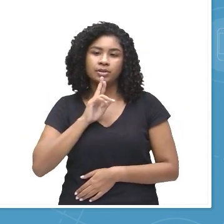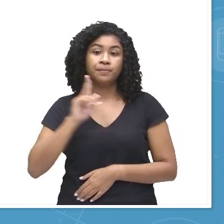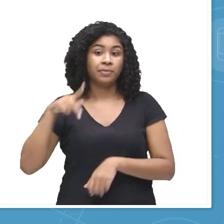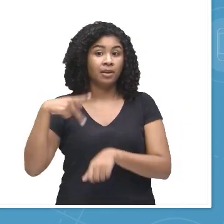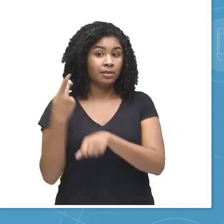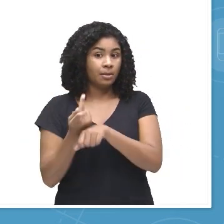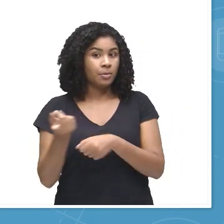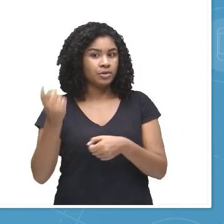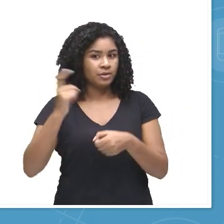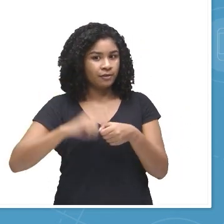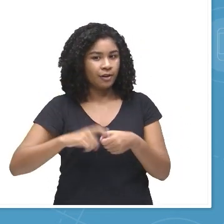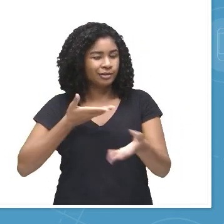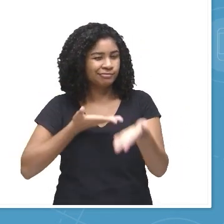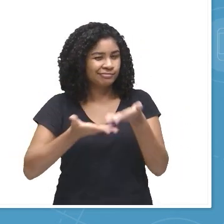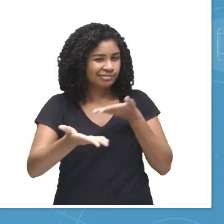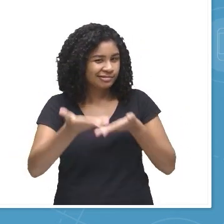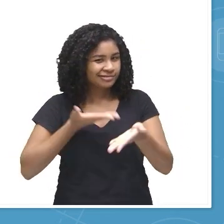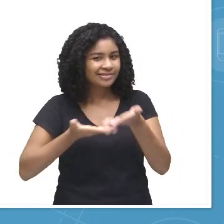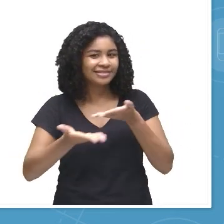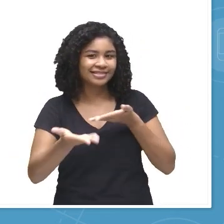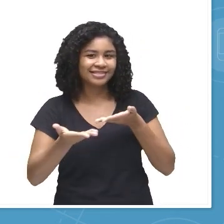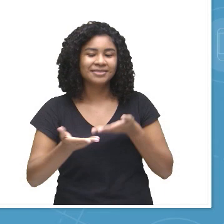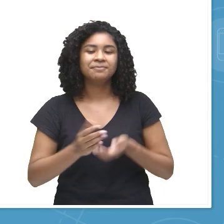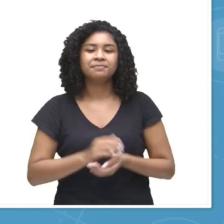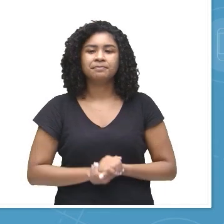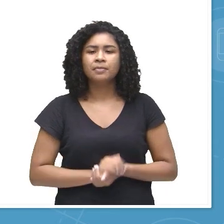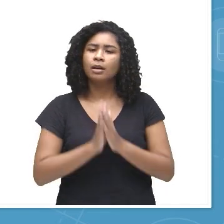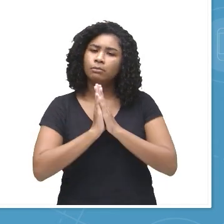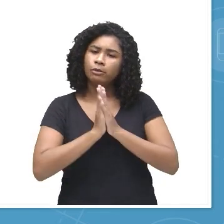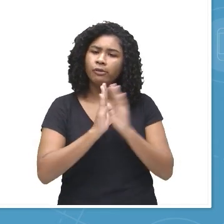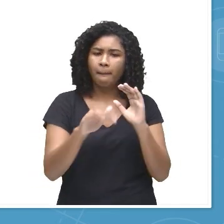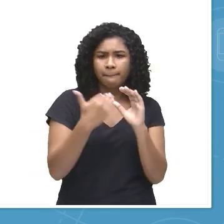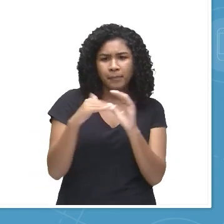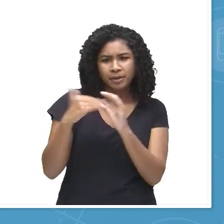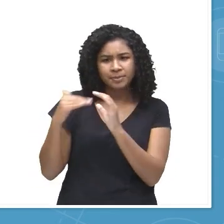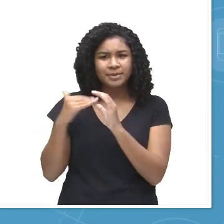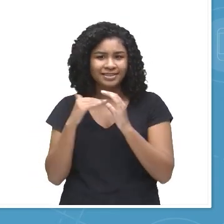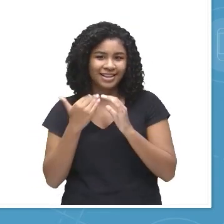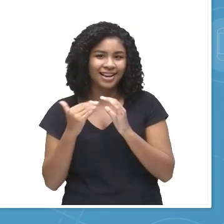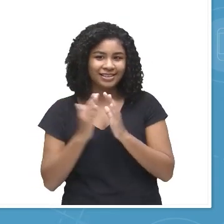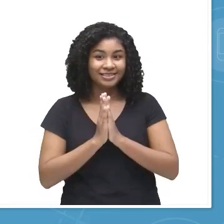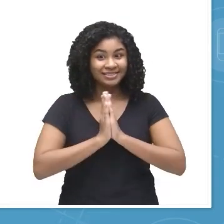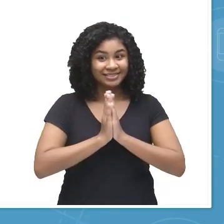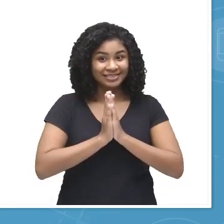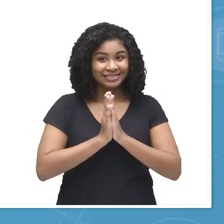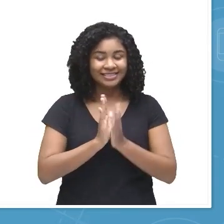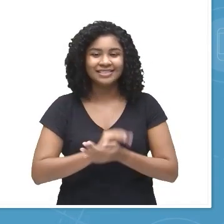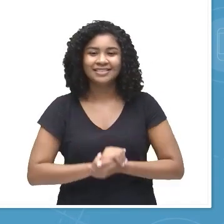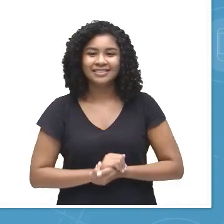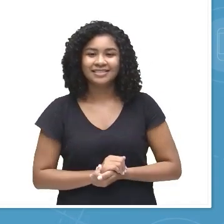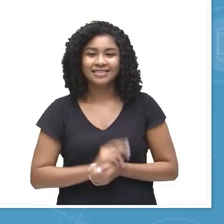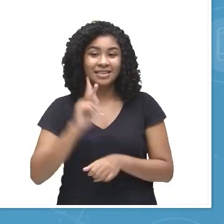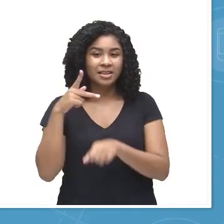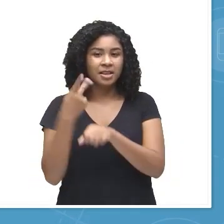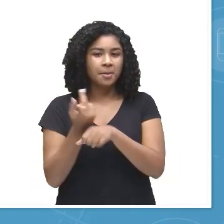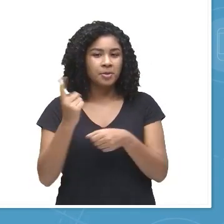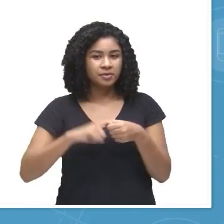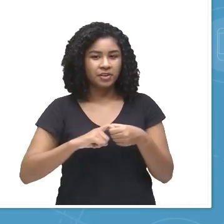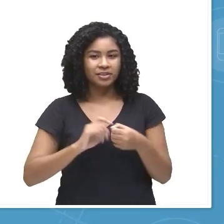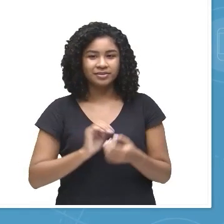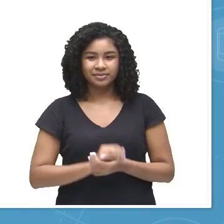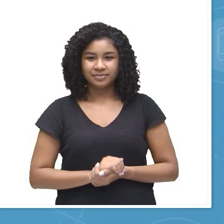para fazermos a nossa interação e peço a participação de vocês aí no chat, tá bom? E daqui a pouquinho a gente